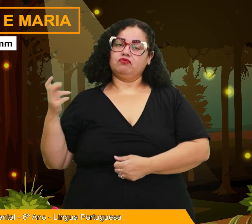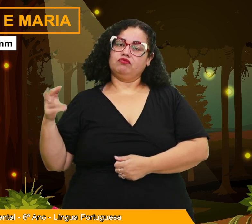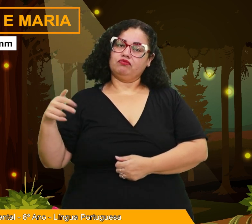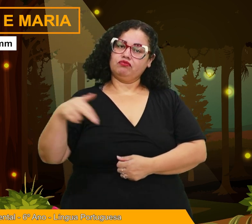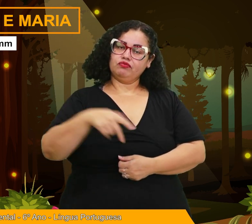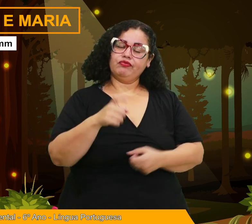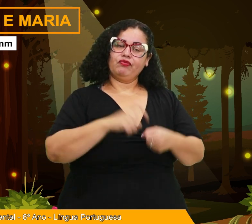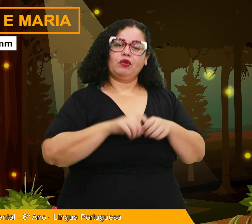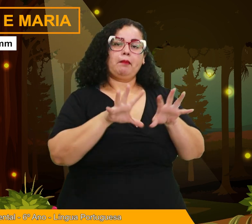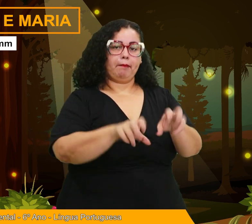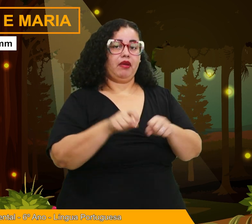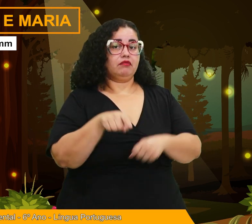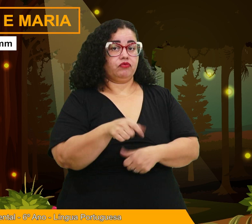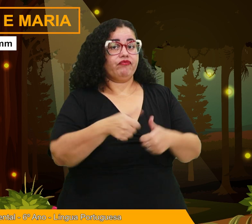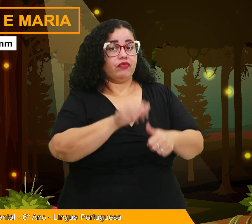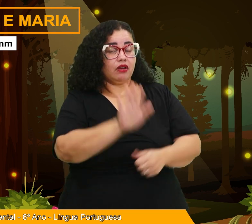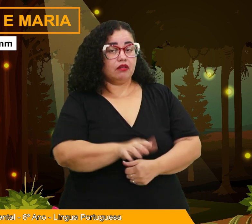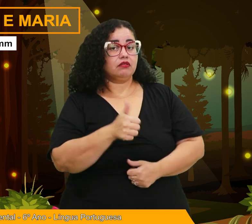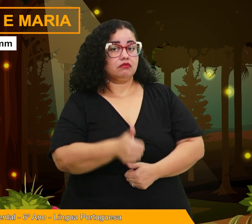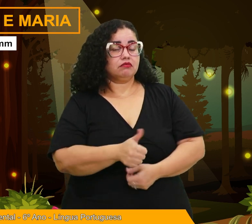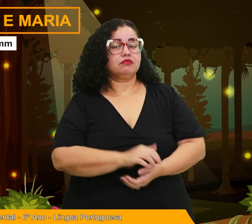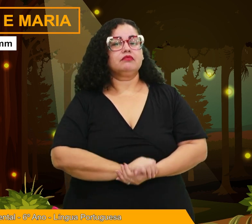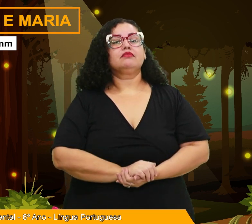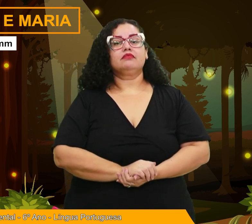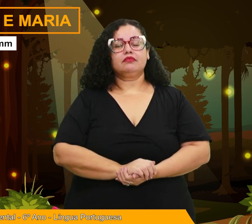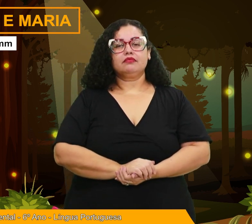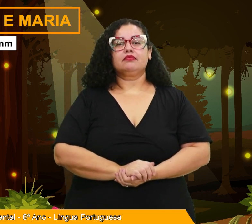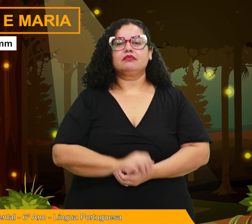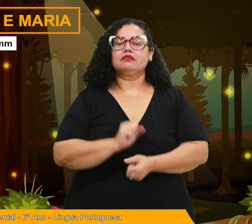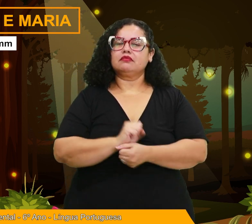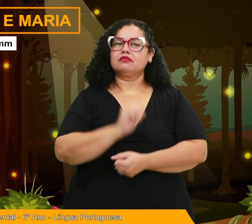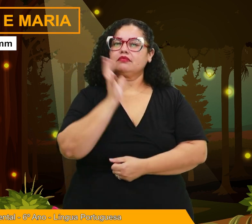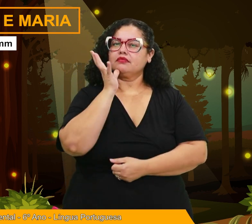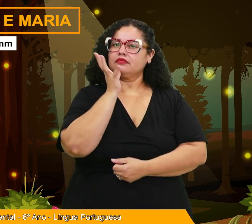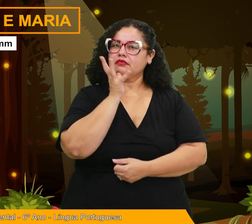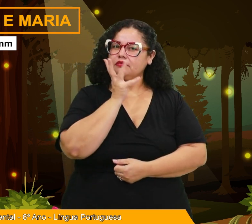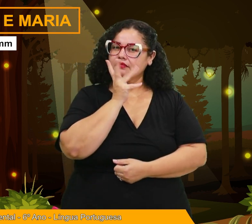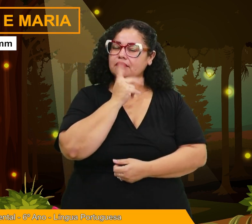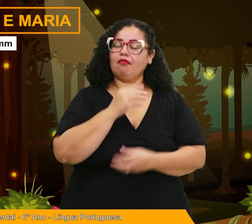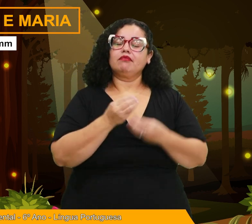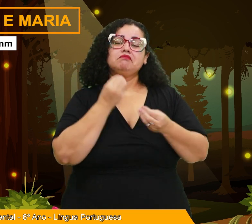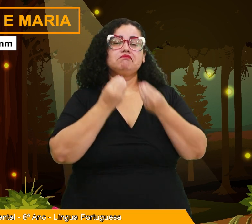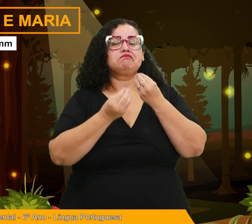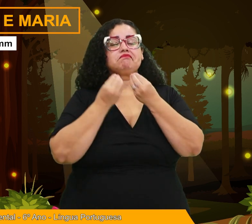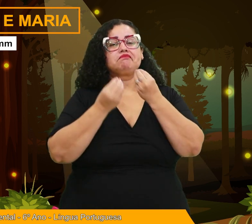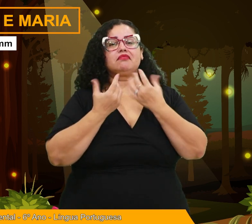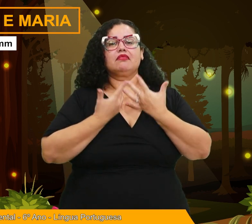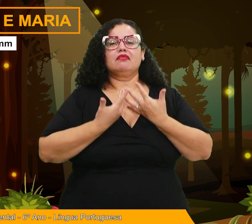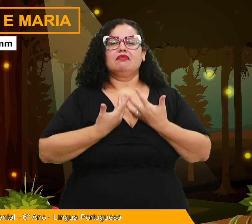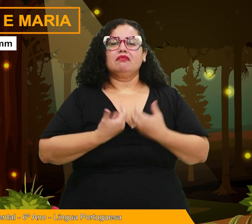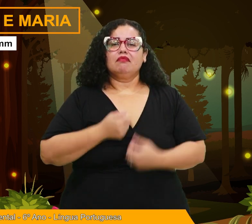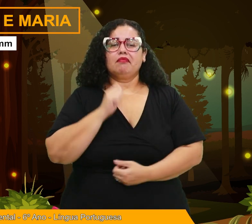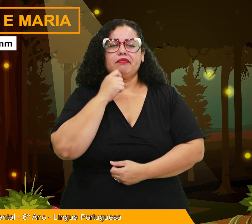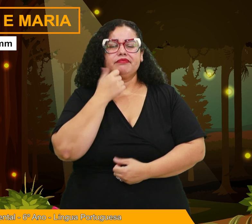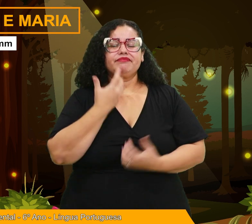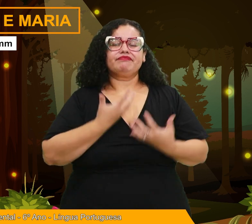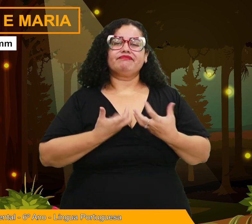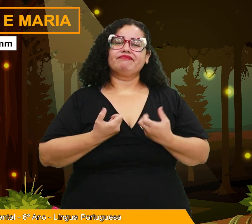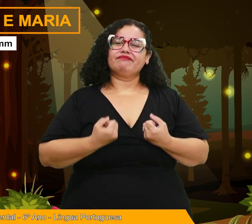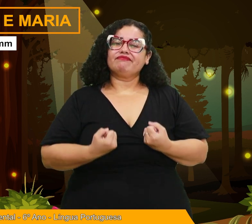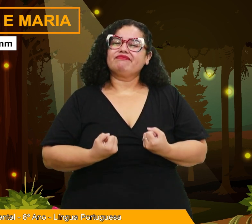para pegar vocês. Após longa espera, os 2 irmãos comeram pão e, cansados e fracos como